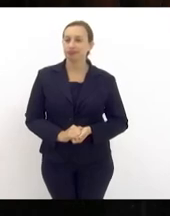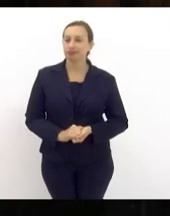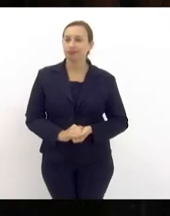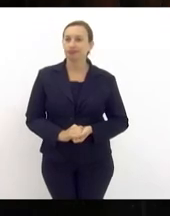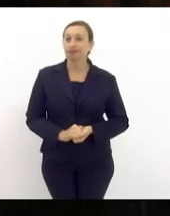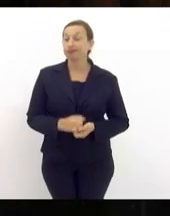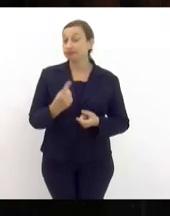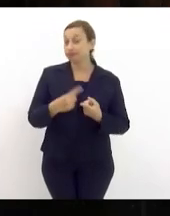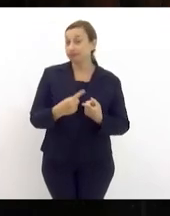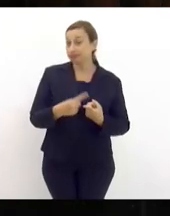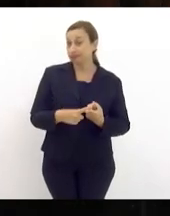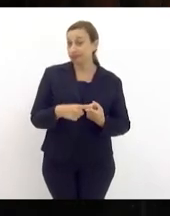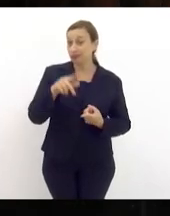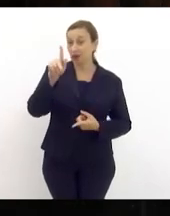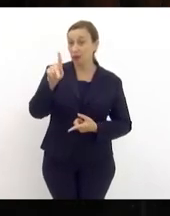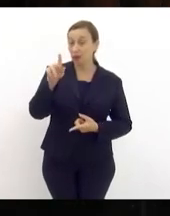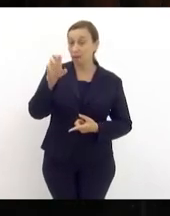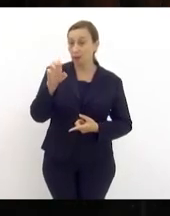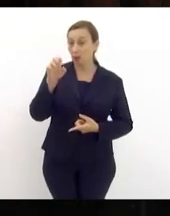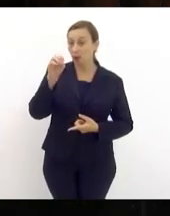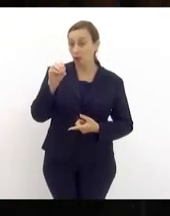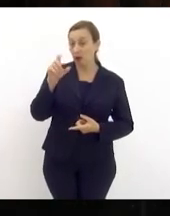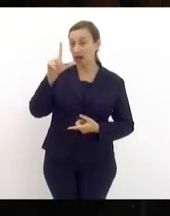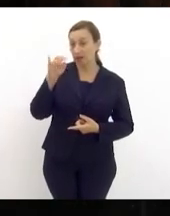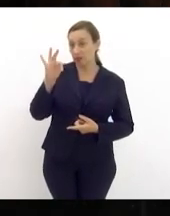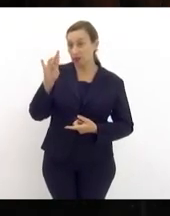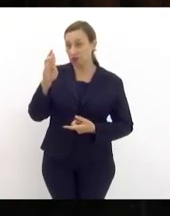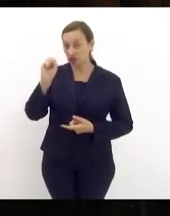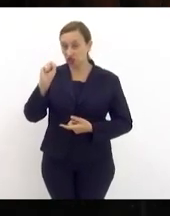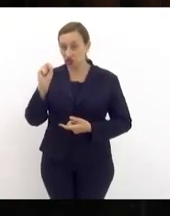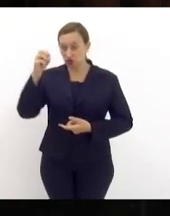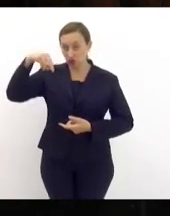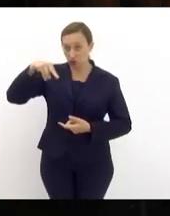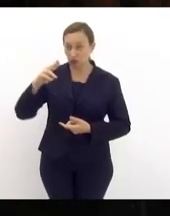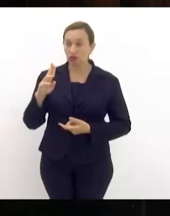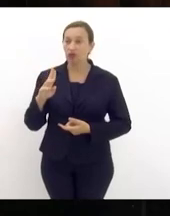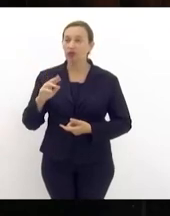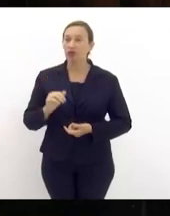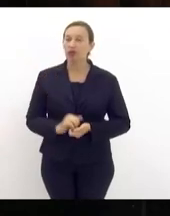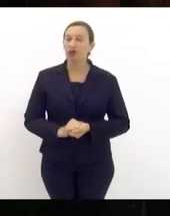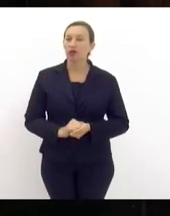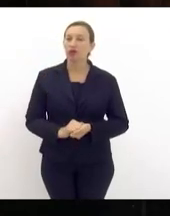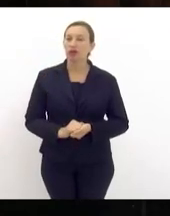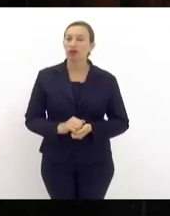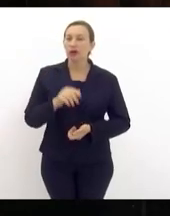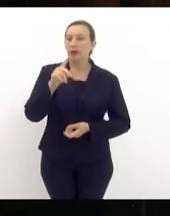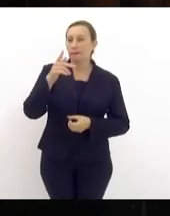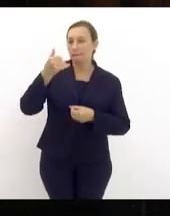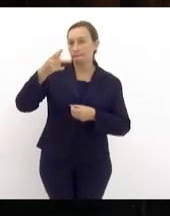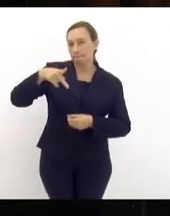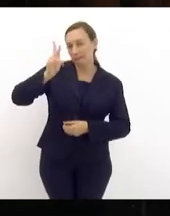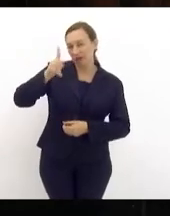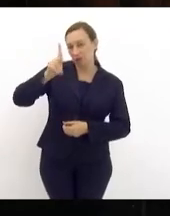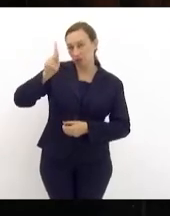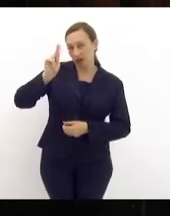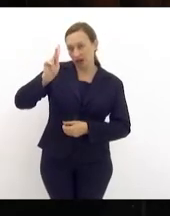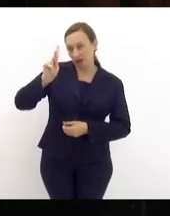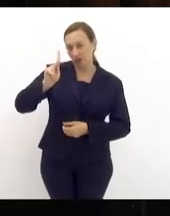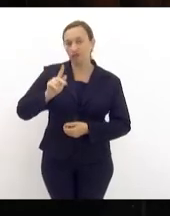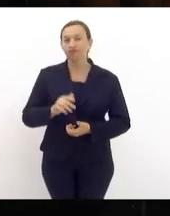Porque é pole position. Para dever a dívida ativa, é a Petrobras.